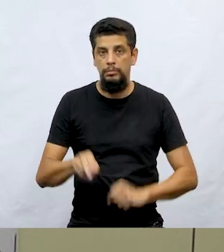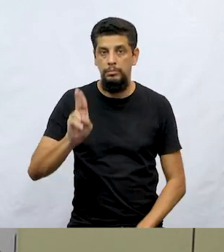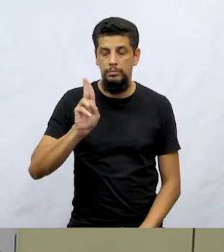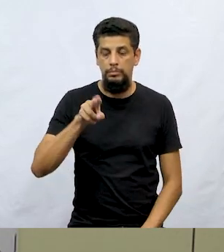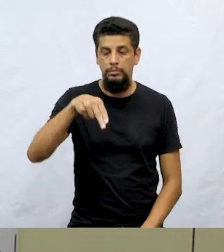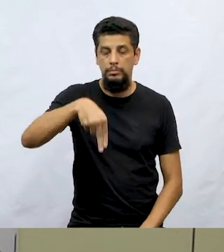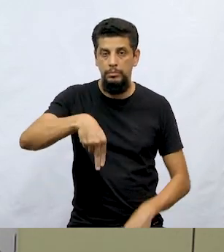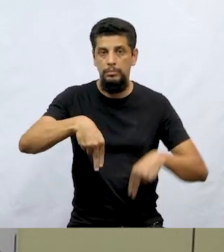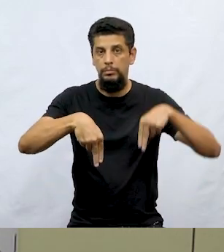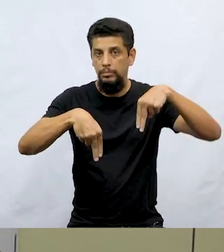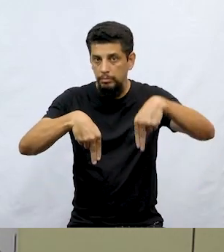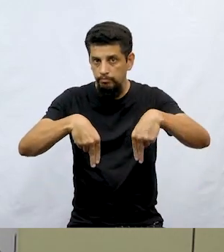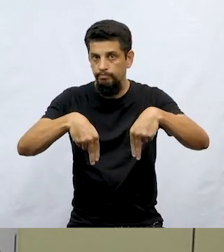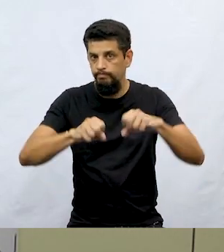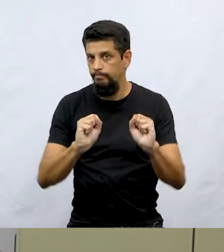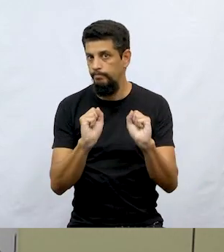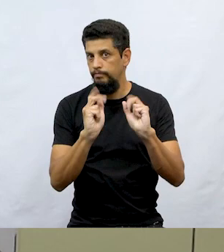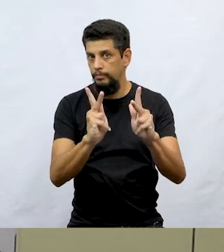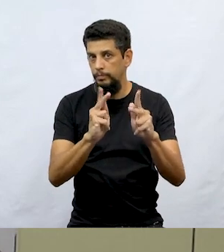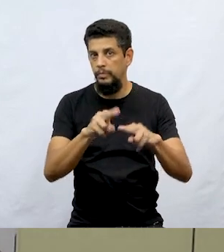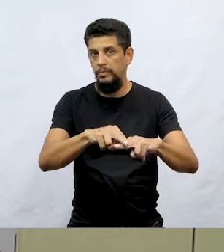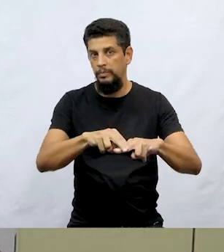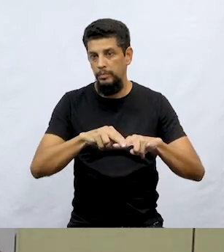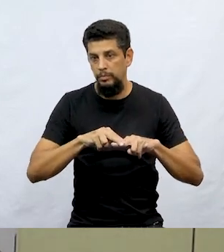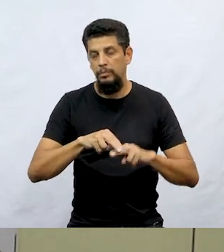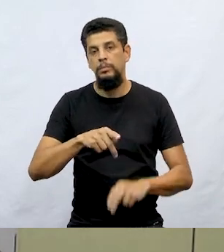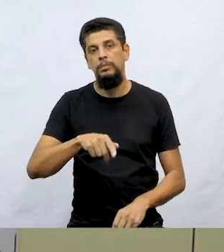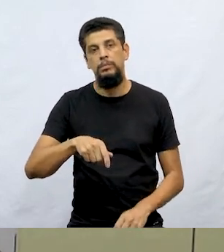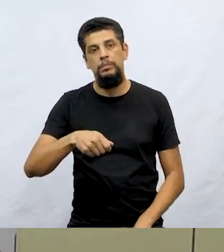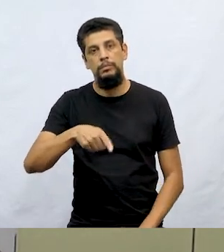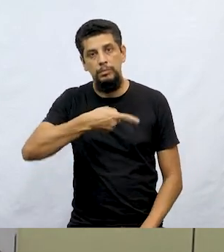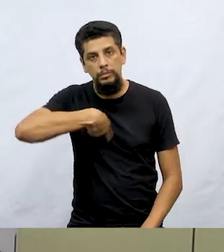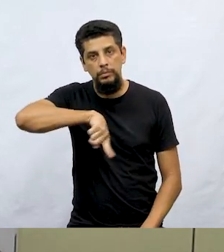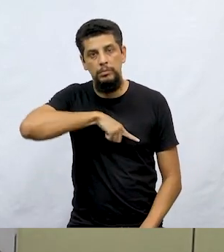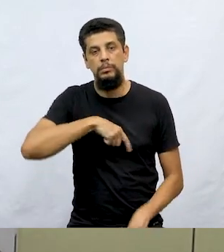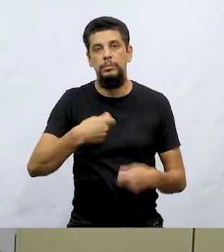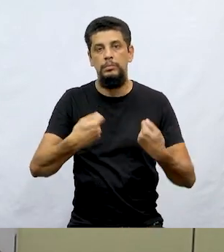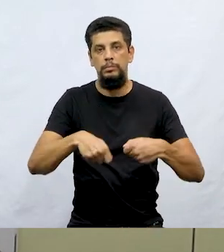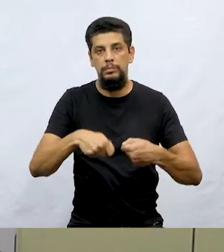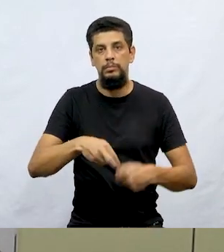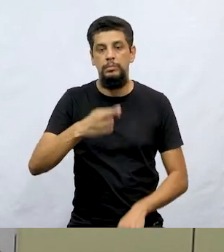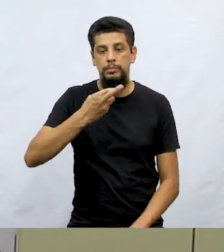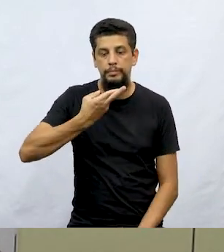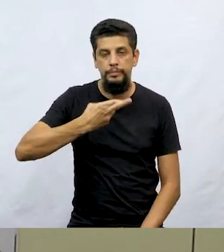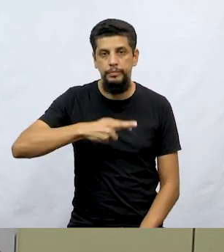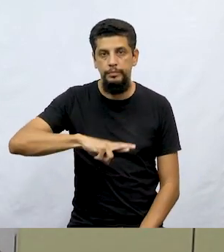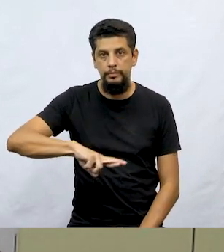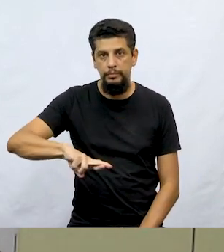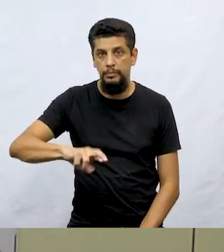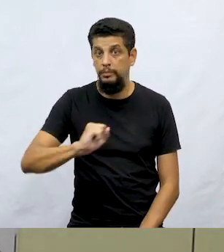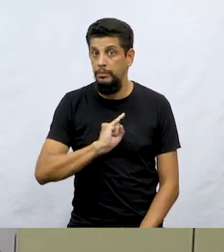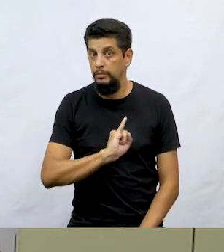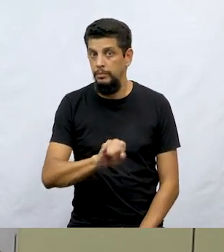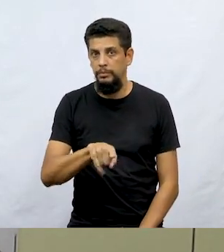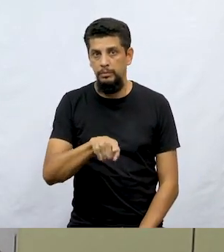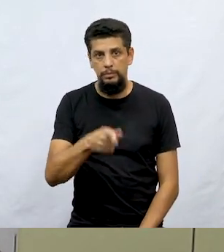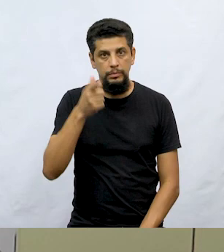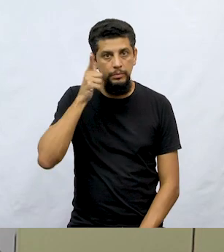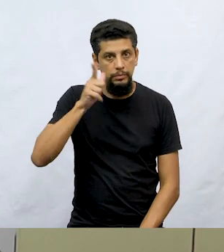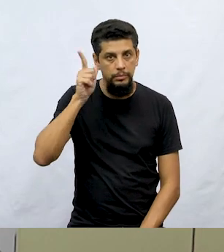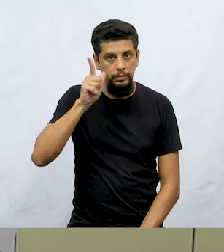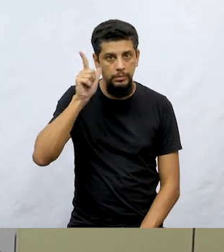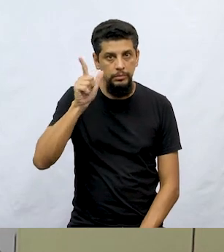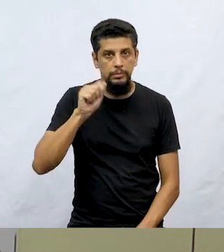N. Ok? Então, por isto que nós precisamos repetir, se você